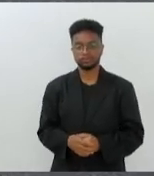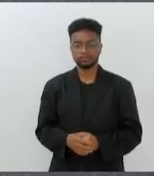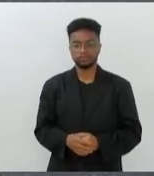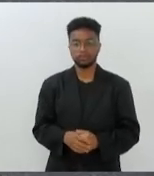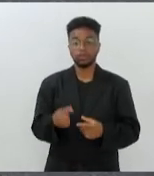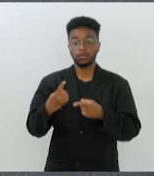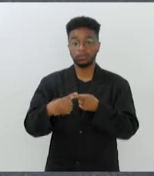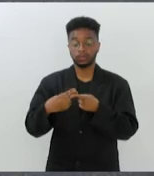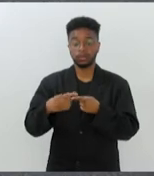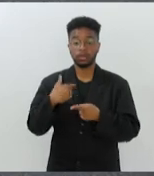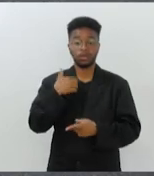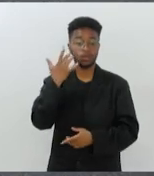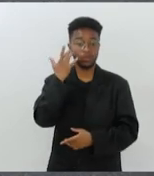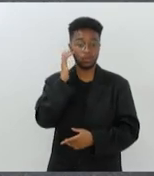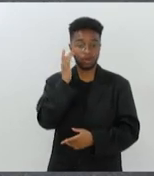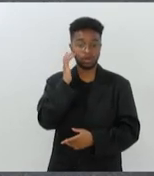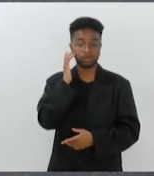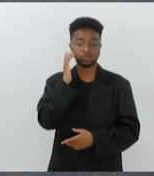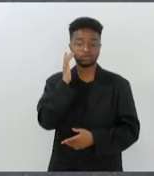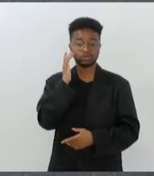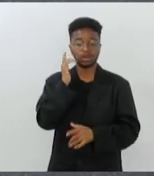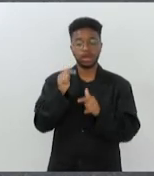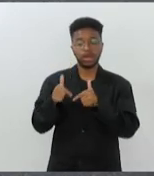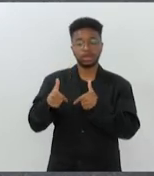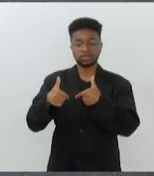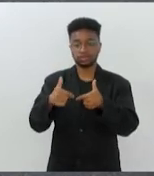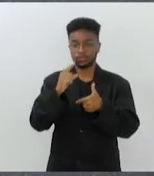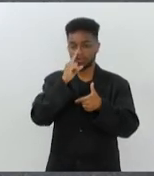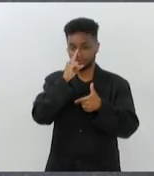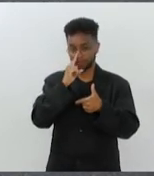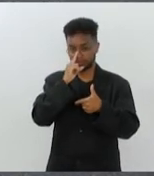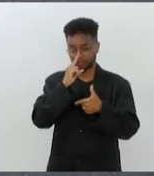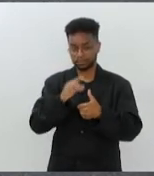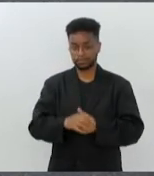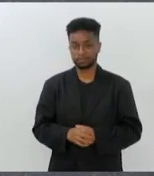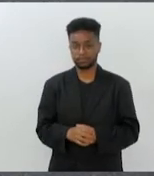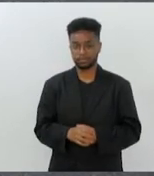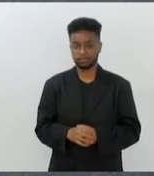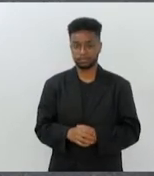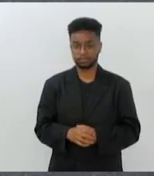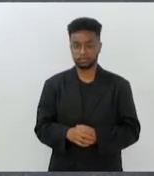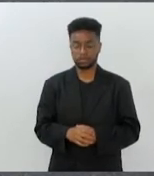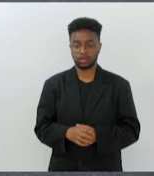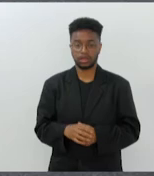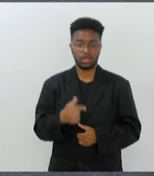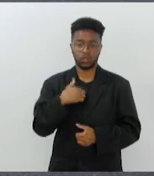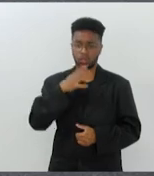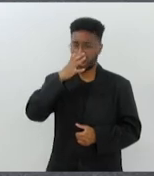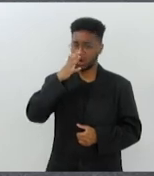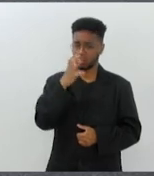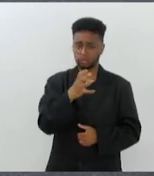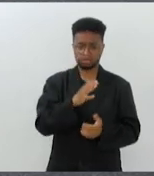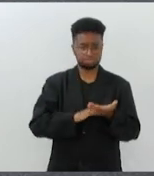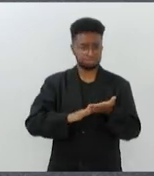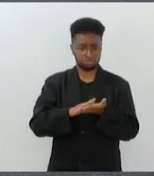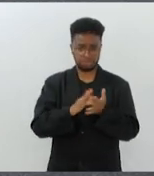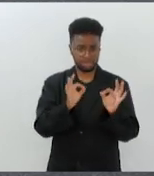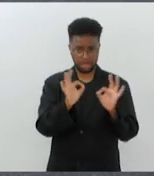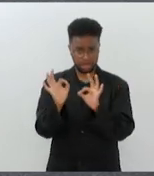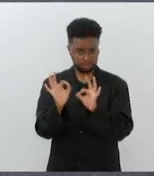Eu acho essa operação uma operação de risco. Não estou acusando